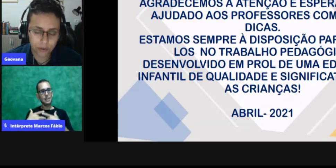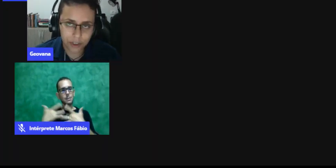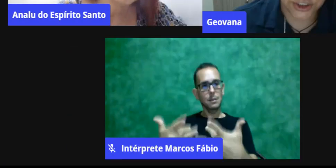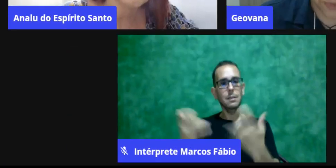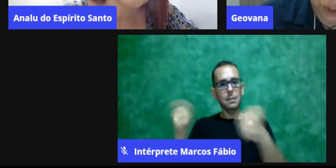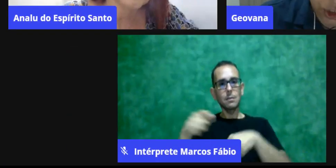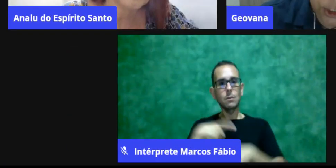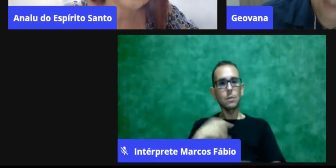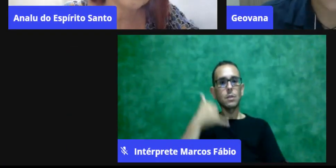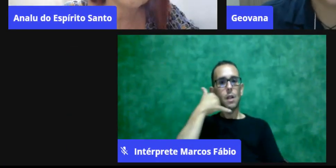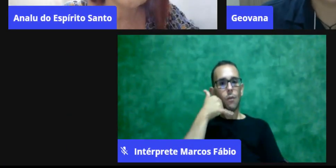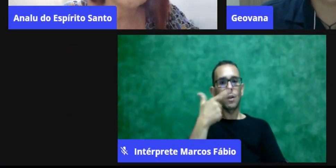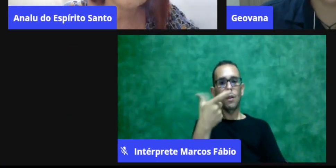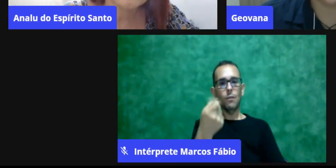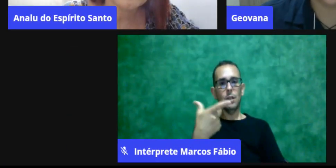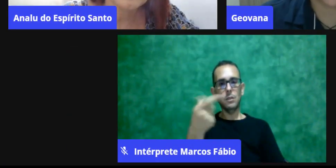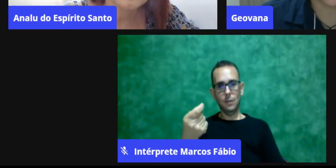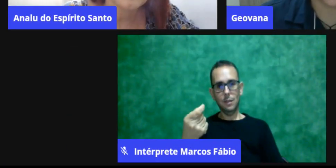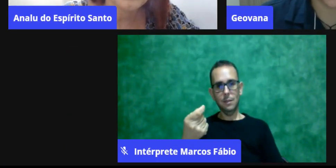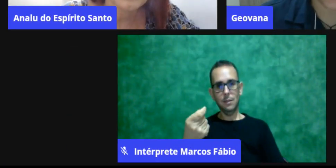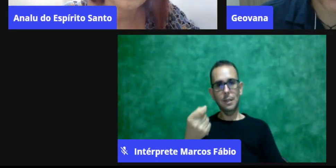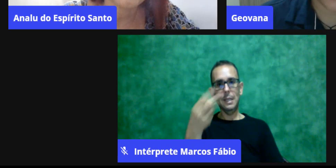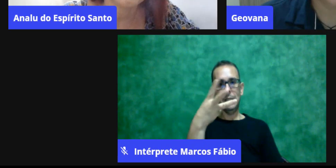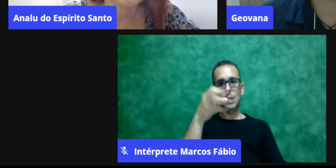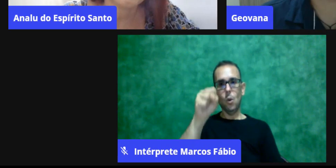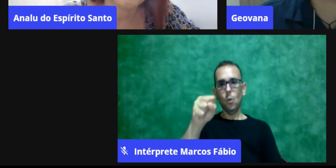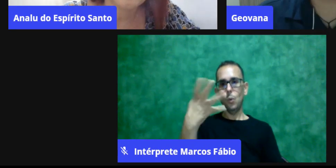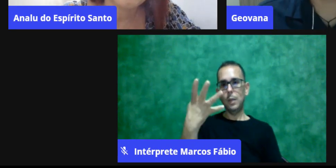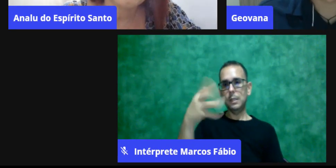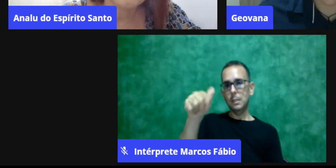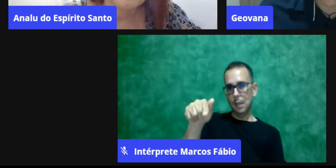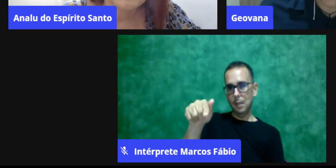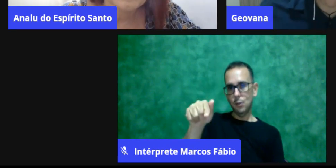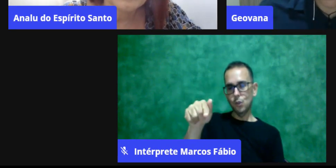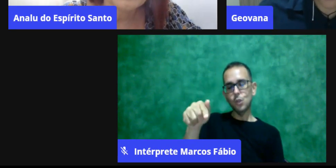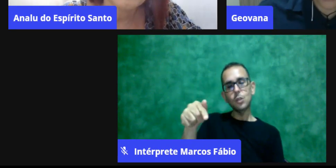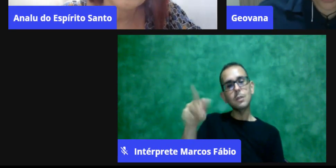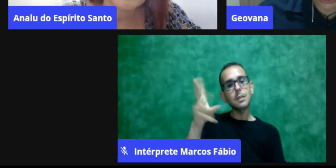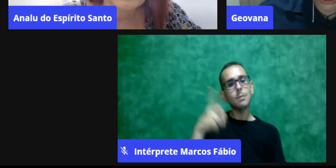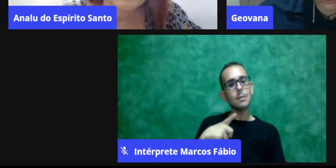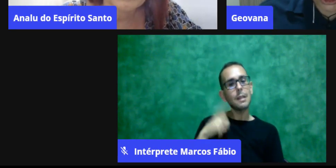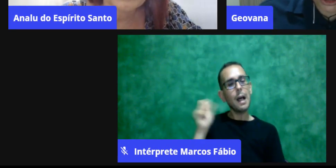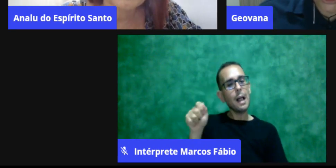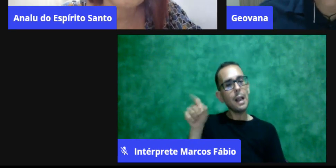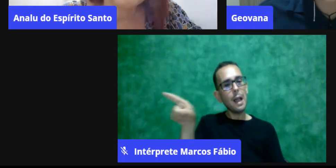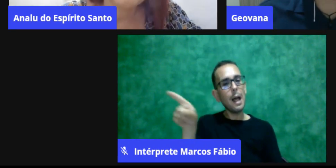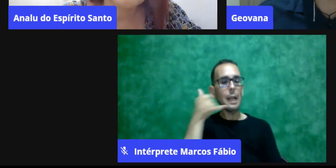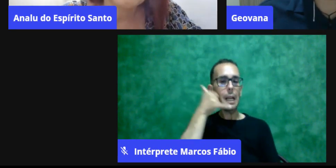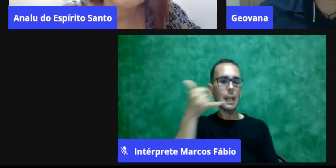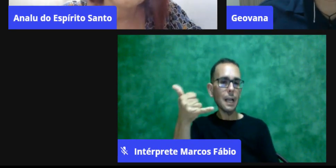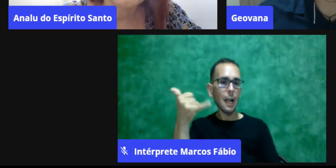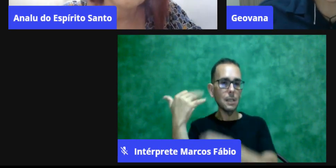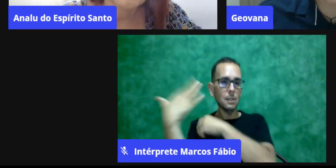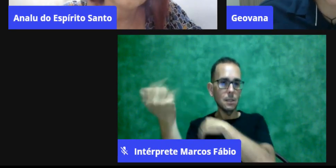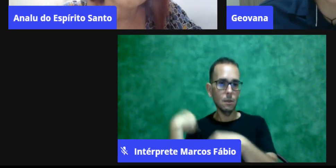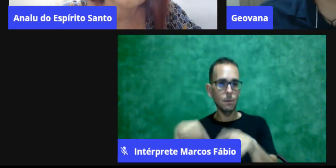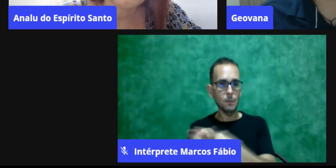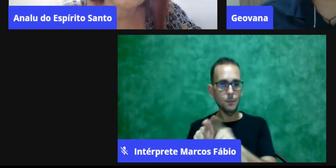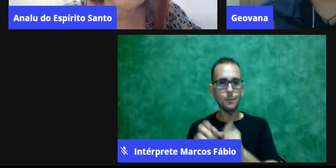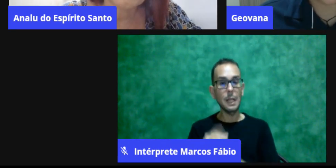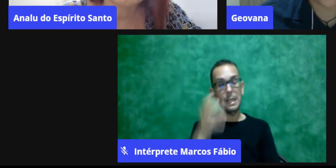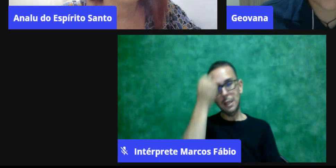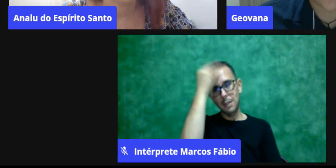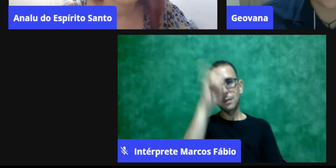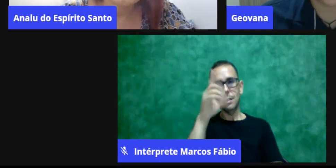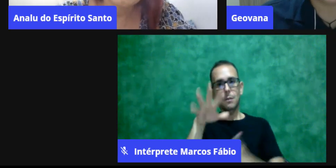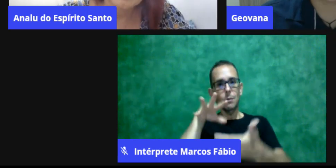Pelo telefone 2020 3847. Estamos sempre lá, pode falar com a gente. E não se esqueça